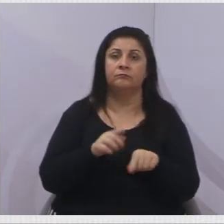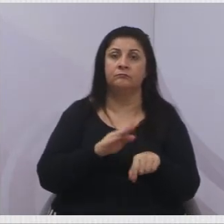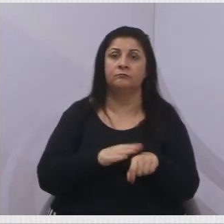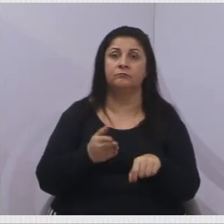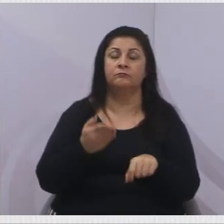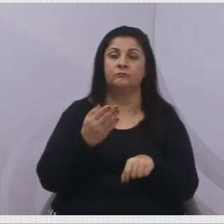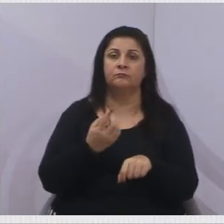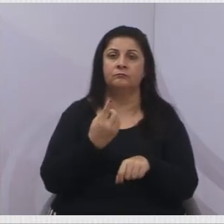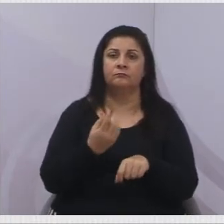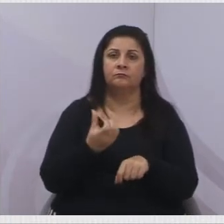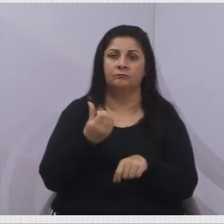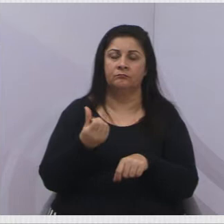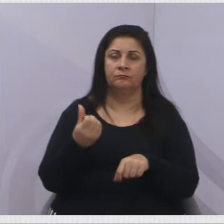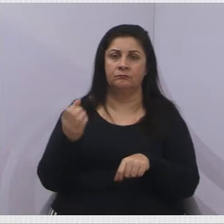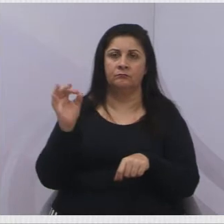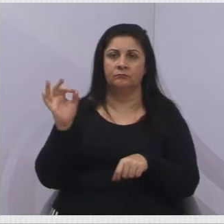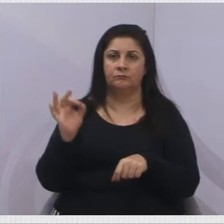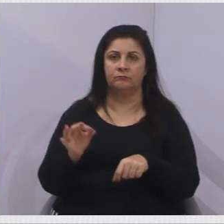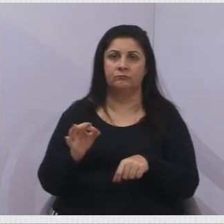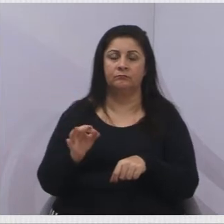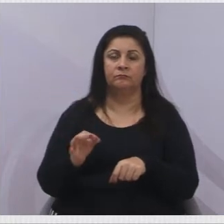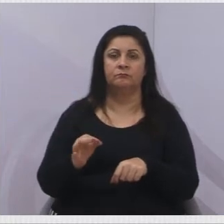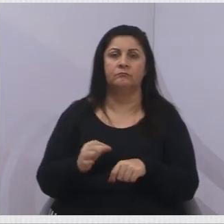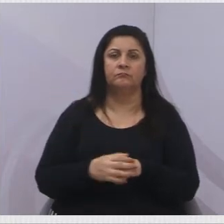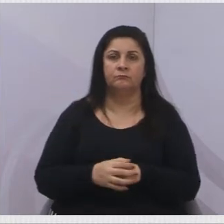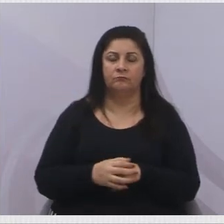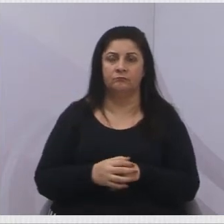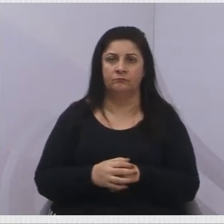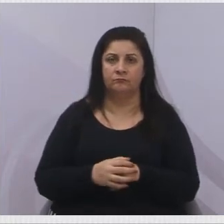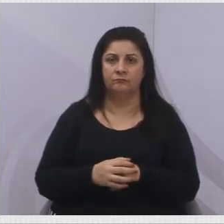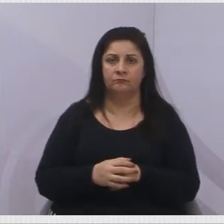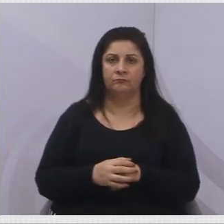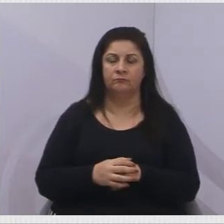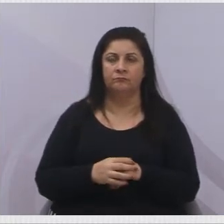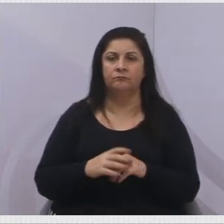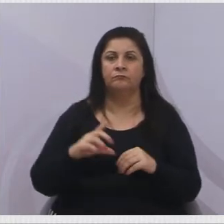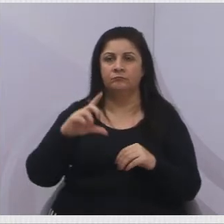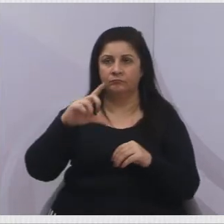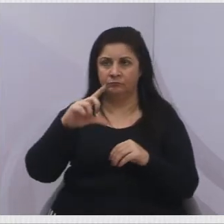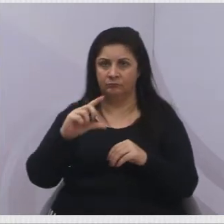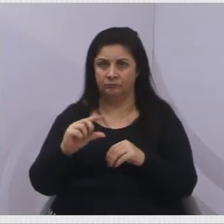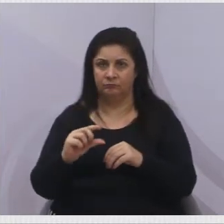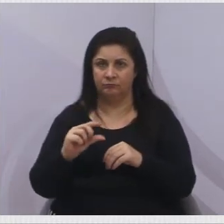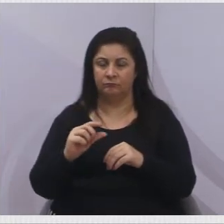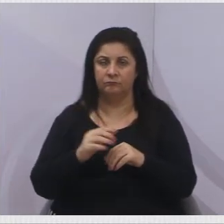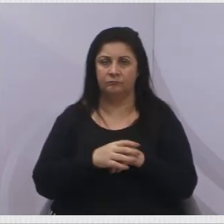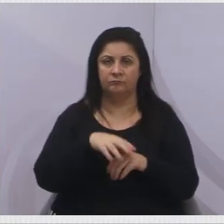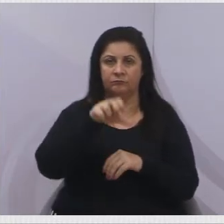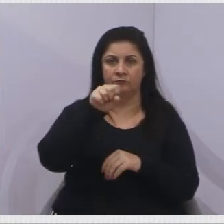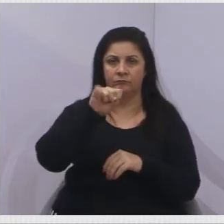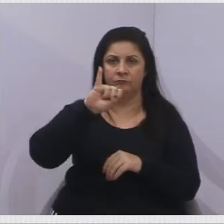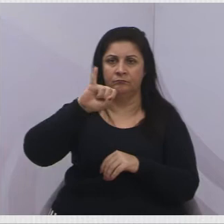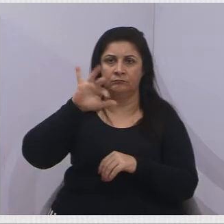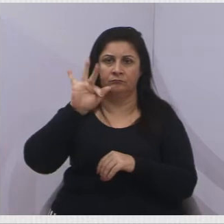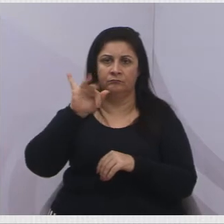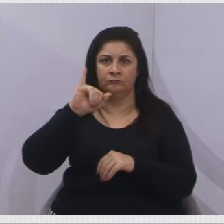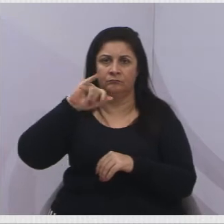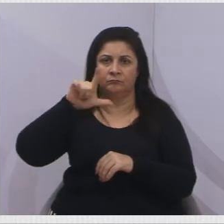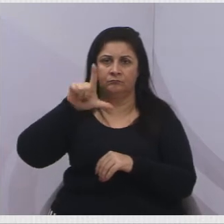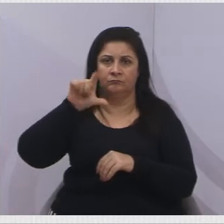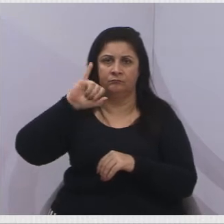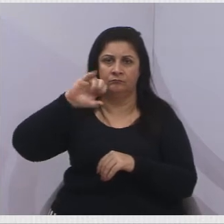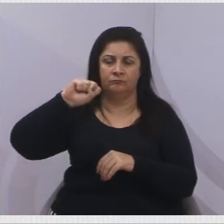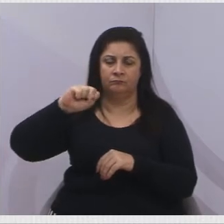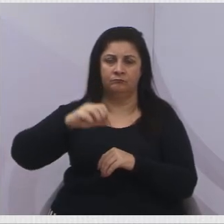166% dos casos confirmados. Uma redução na sífilis congênita e na sífilis de